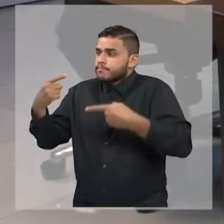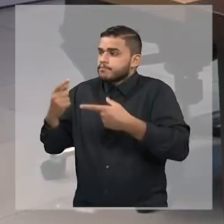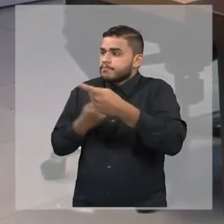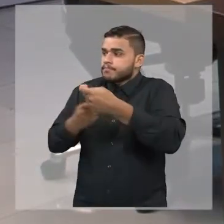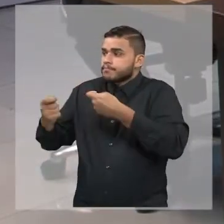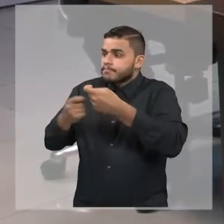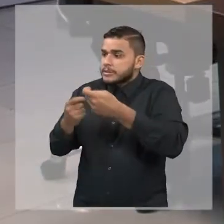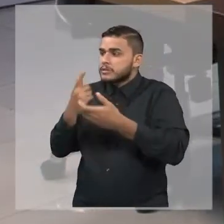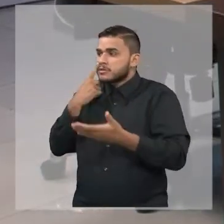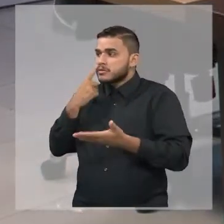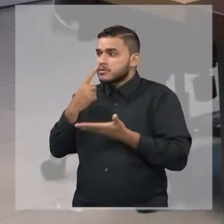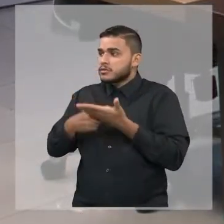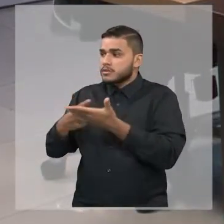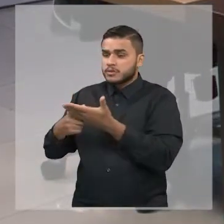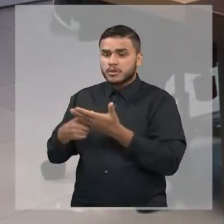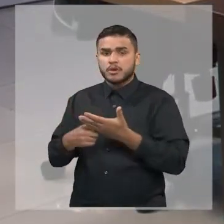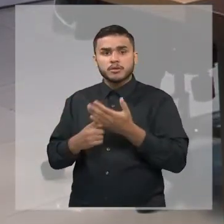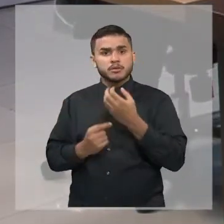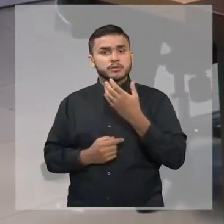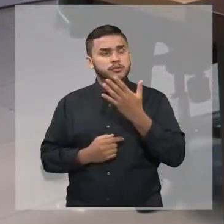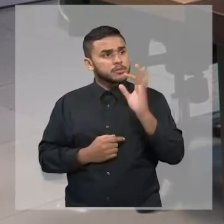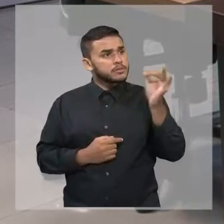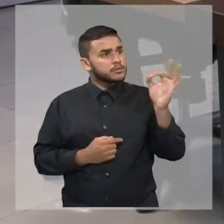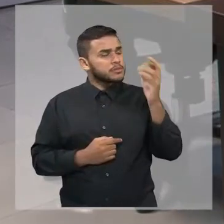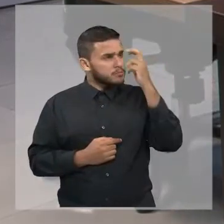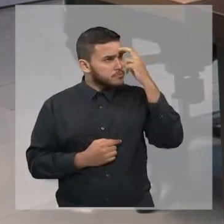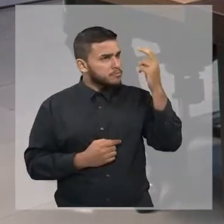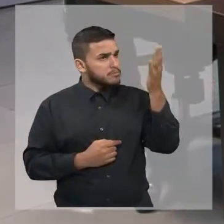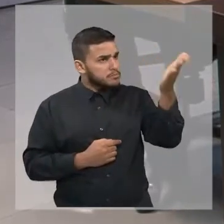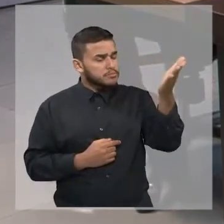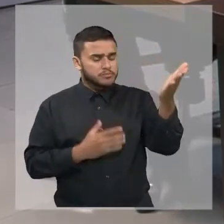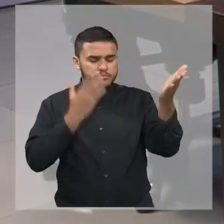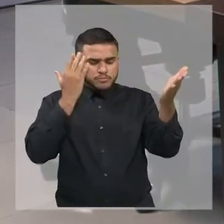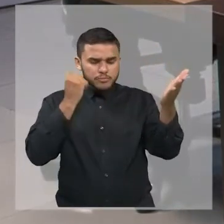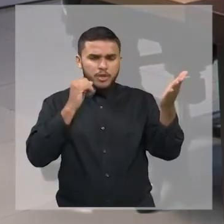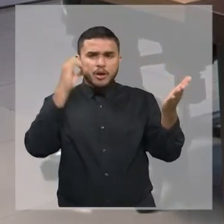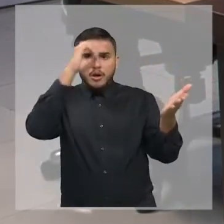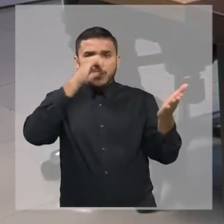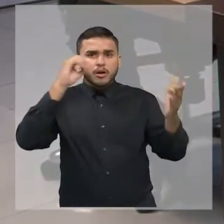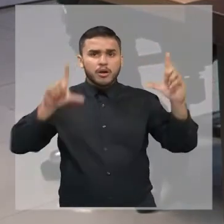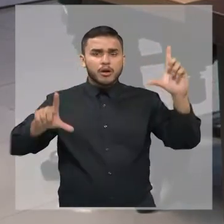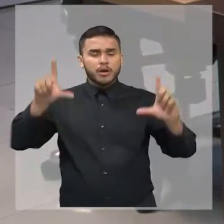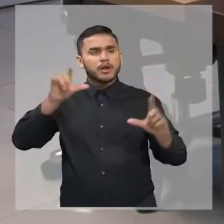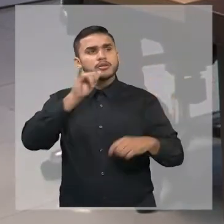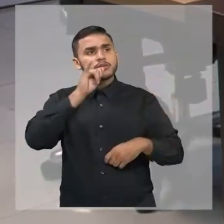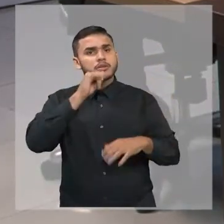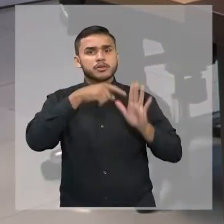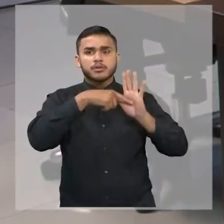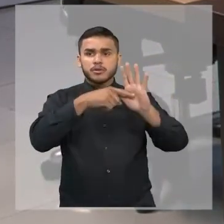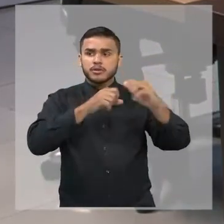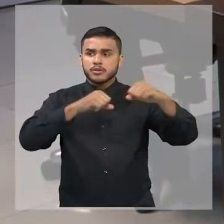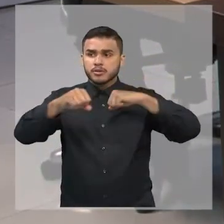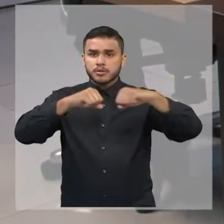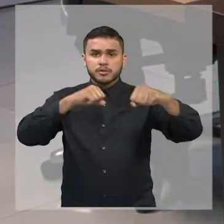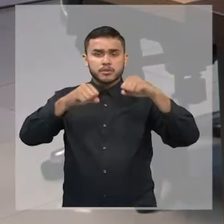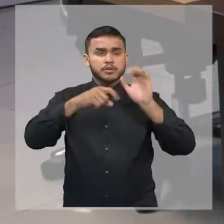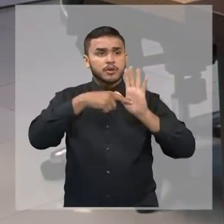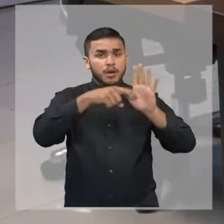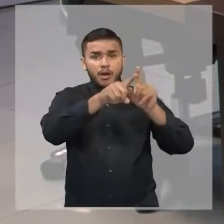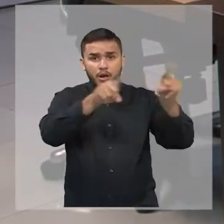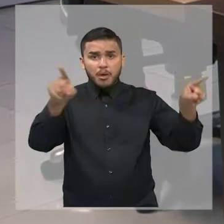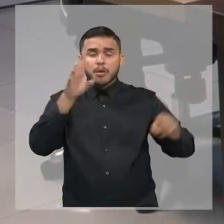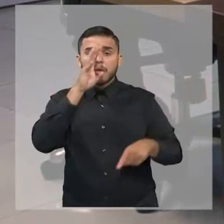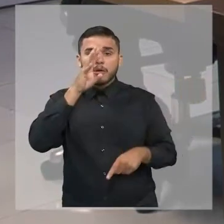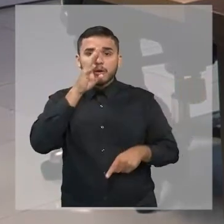política. A sua inteligência, o seu brilho, o seu programa, ela passa pela resposta. Na hora que você internaliza, coloca isso no debate para o